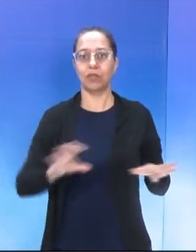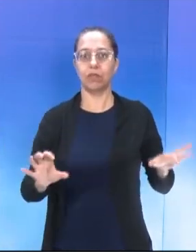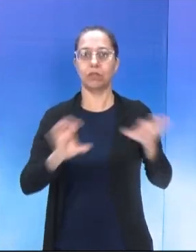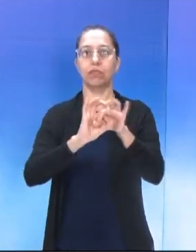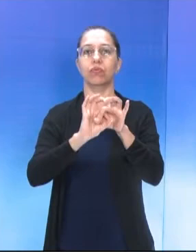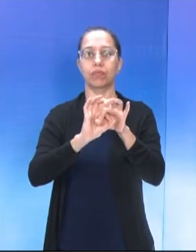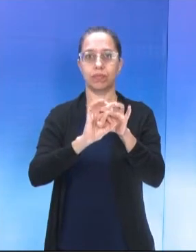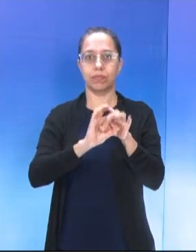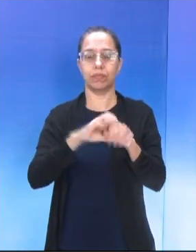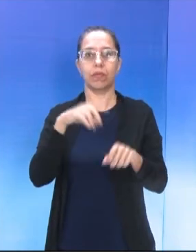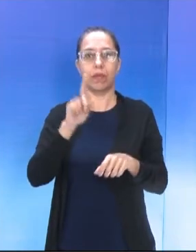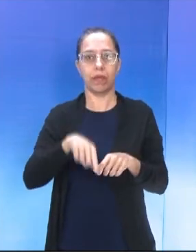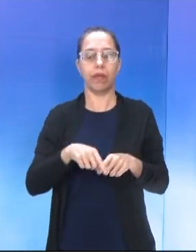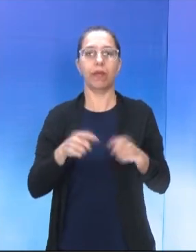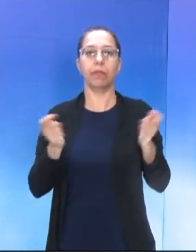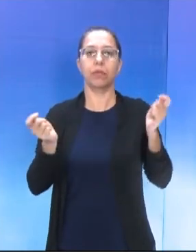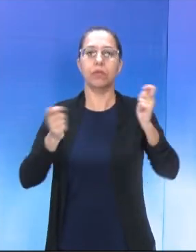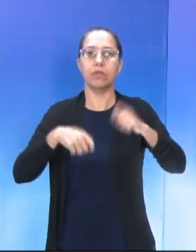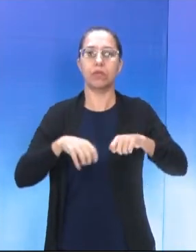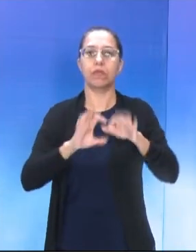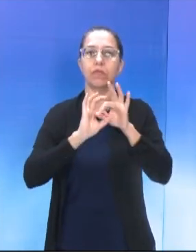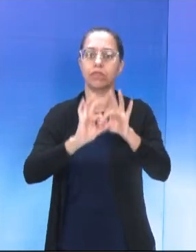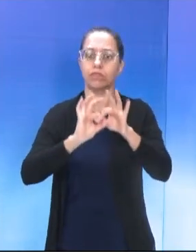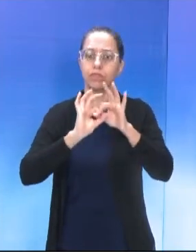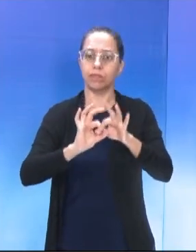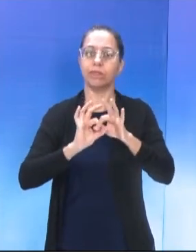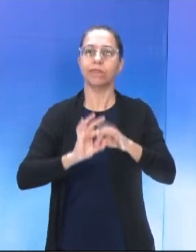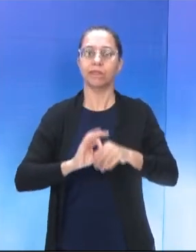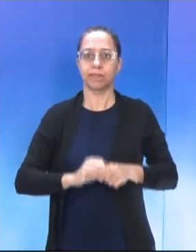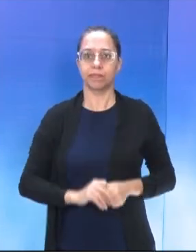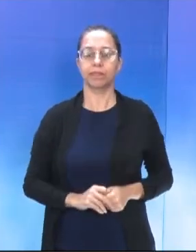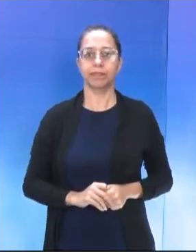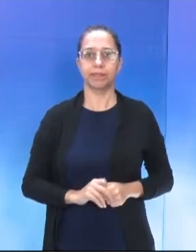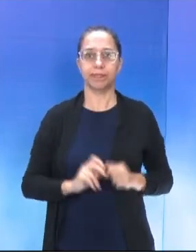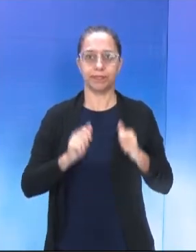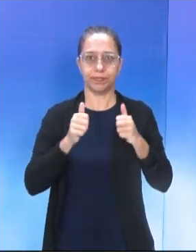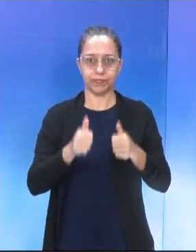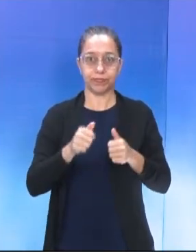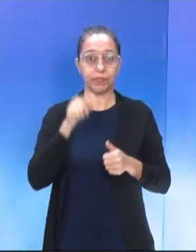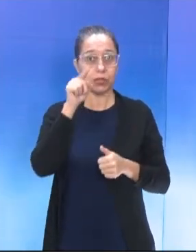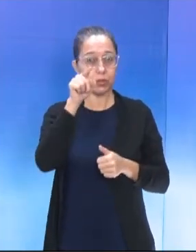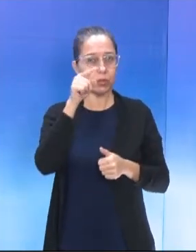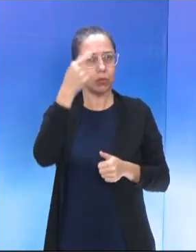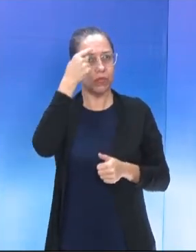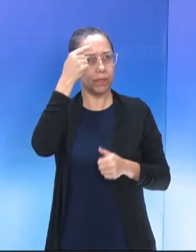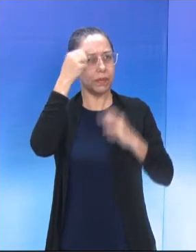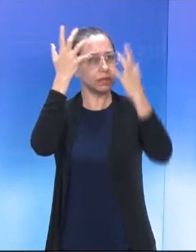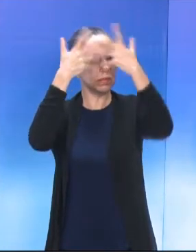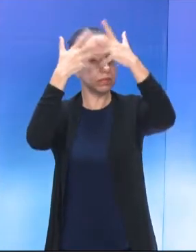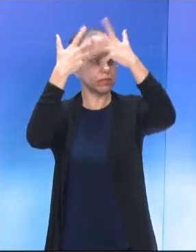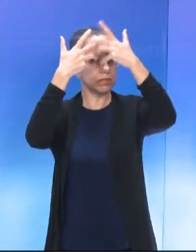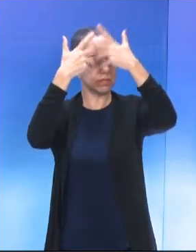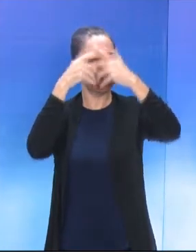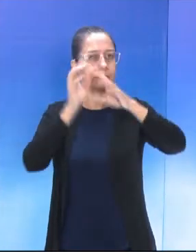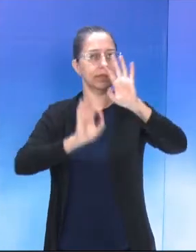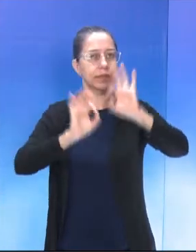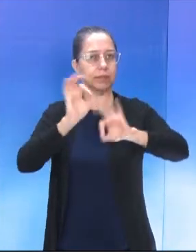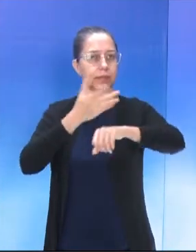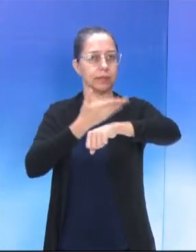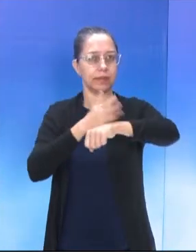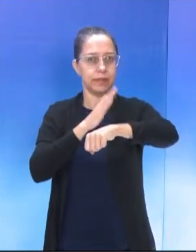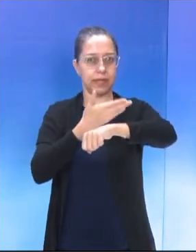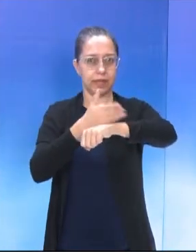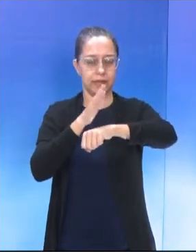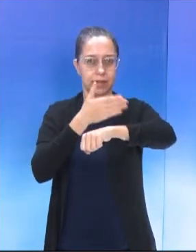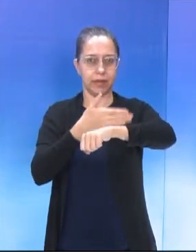pactuada, construída entre uma aliança entre governo e sociedade. Você vai amadurecendo essas ideias, você vai treinando